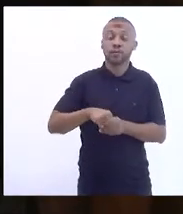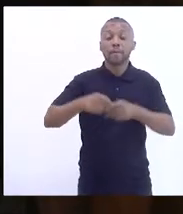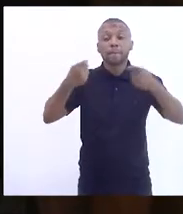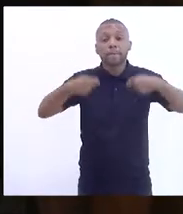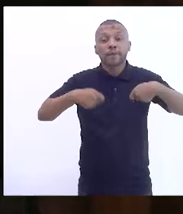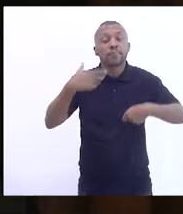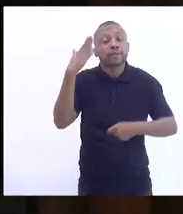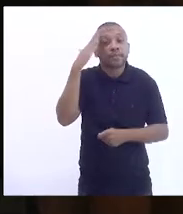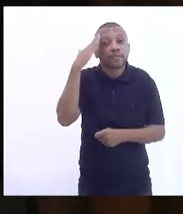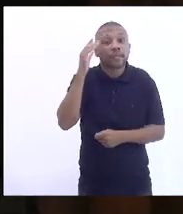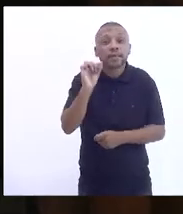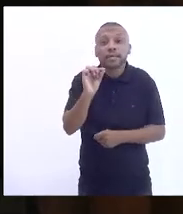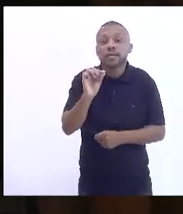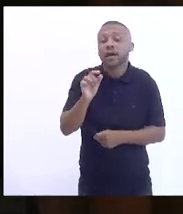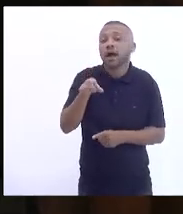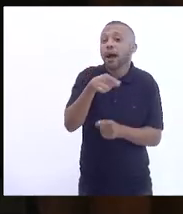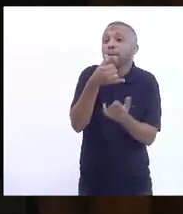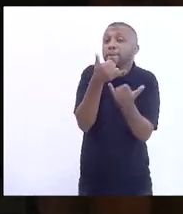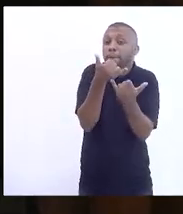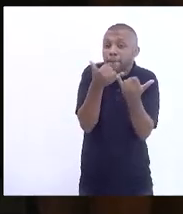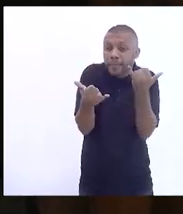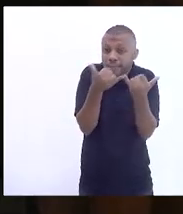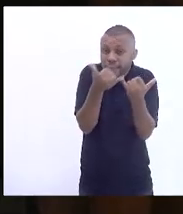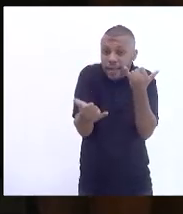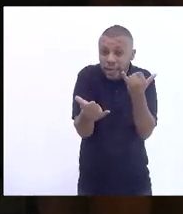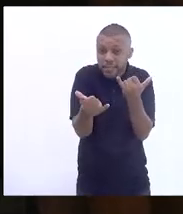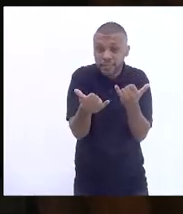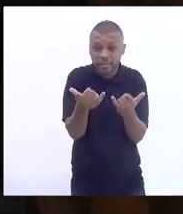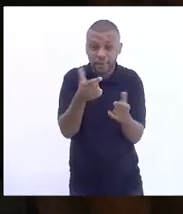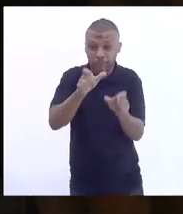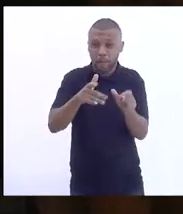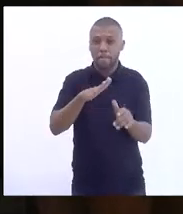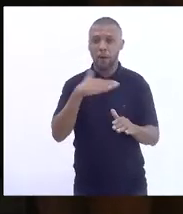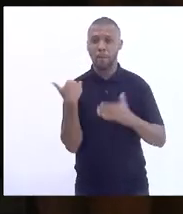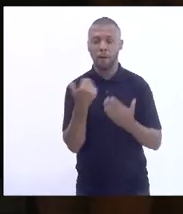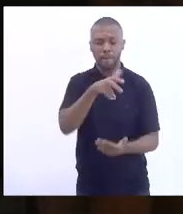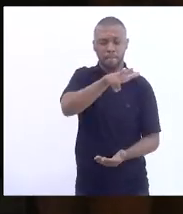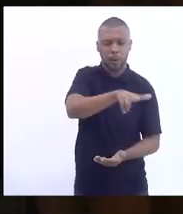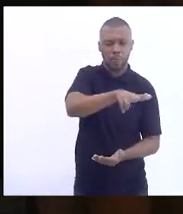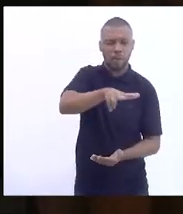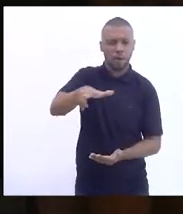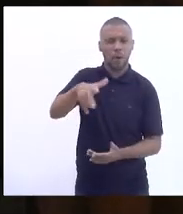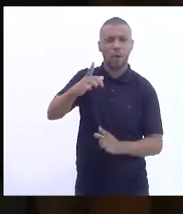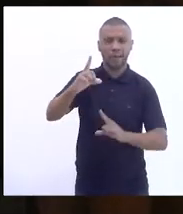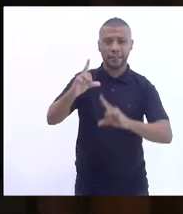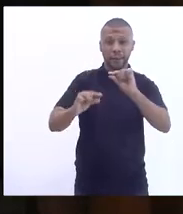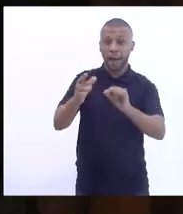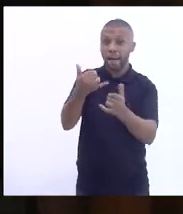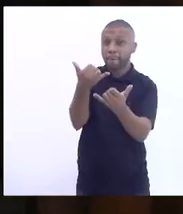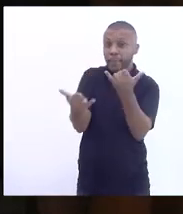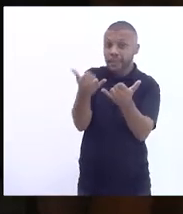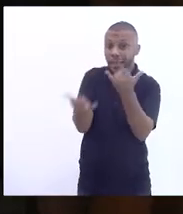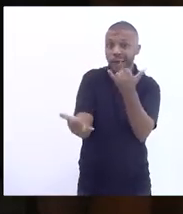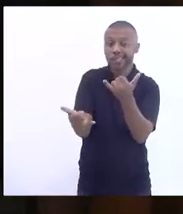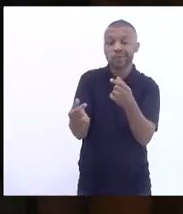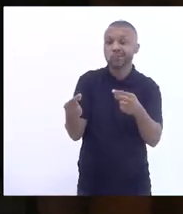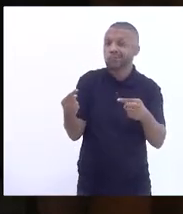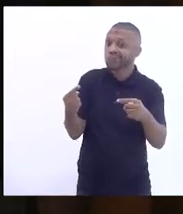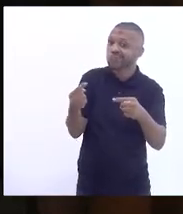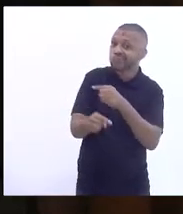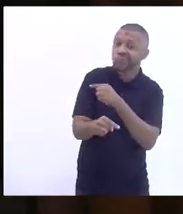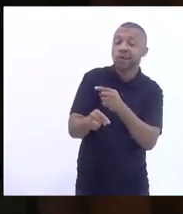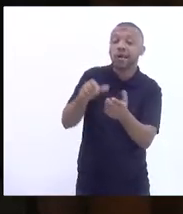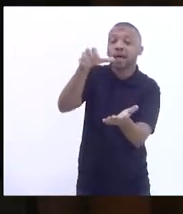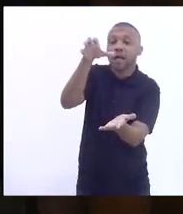saber que a metade daqueles corpos lá da Vila Cruzeiro a metade não tem antecedentes